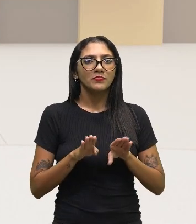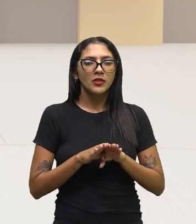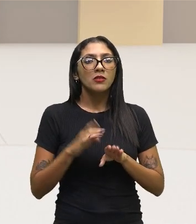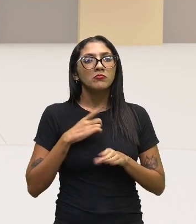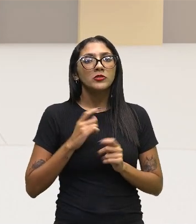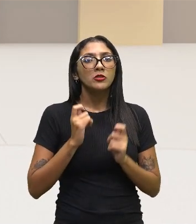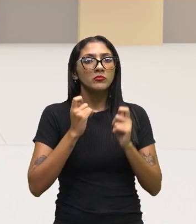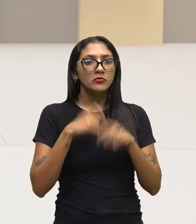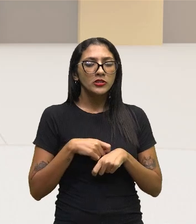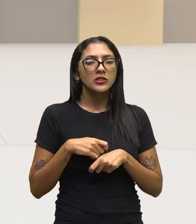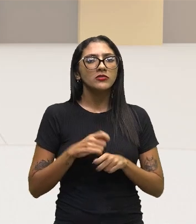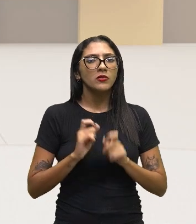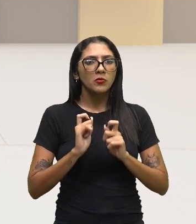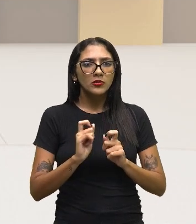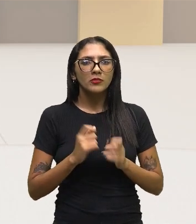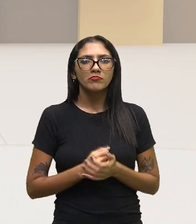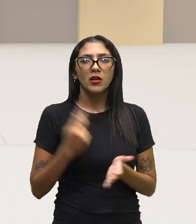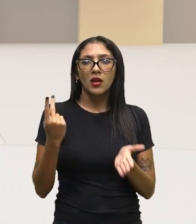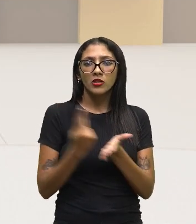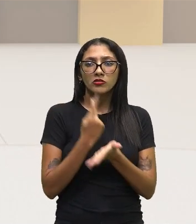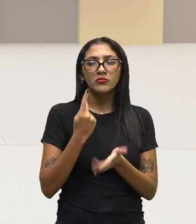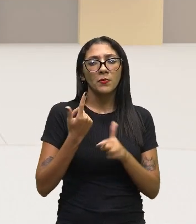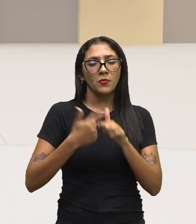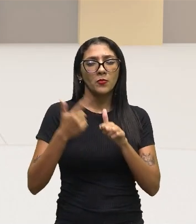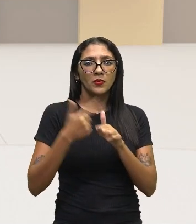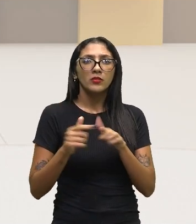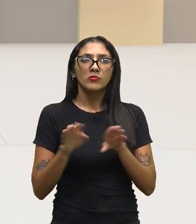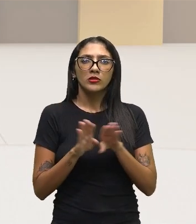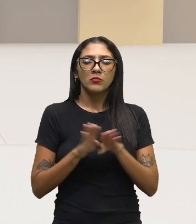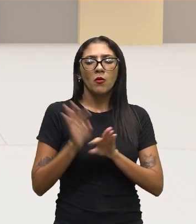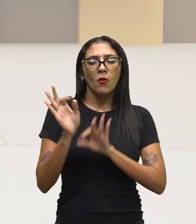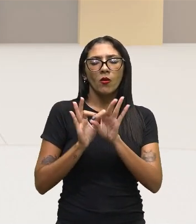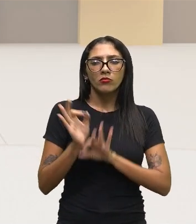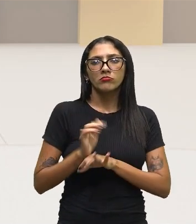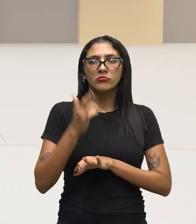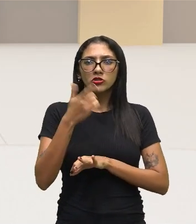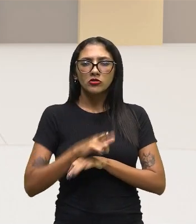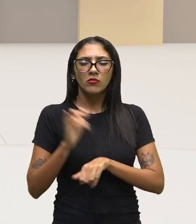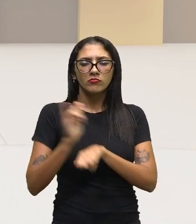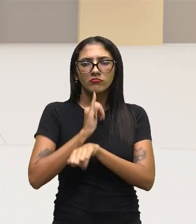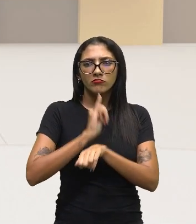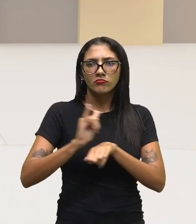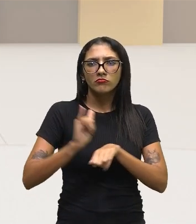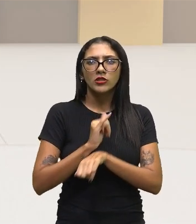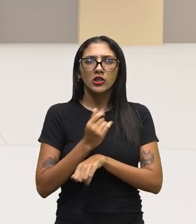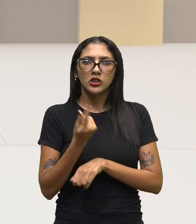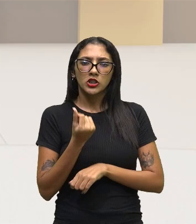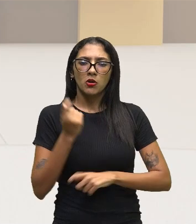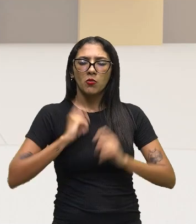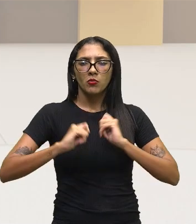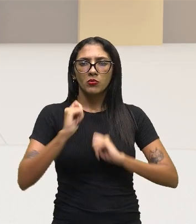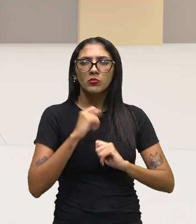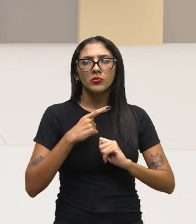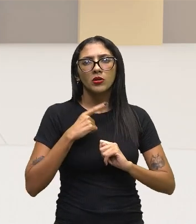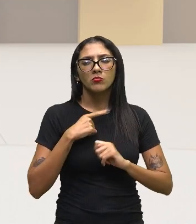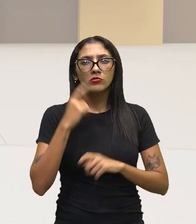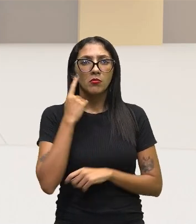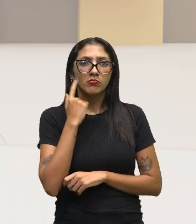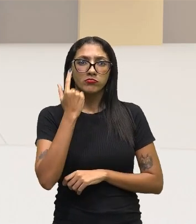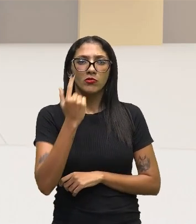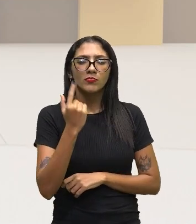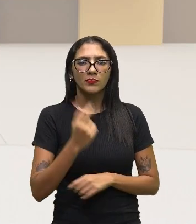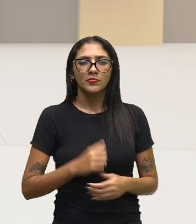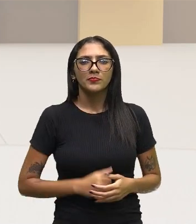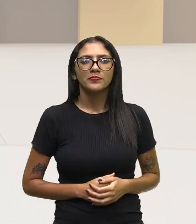você tem mais possibilidade de resolver problemas e reorganizar suas estratégias financeiras para alcançar resultados